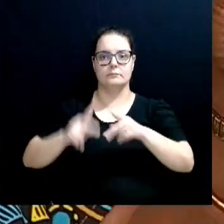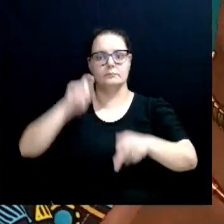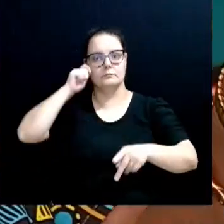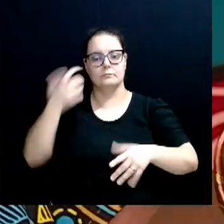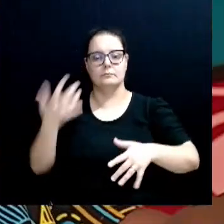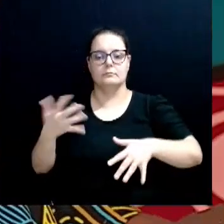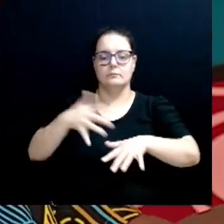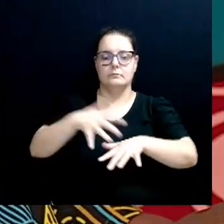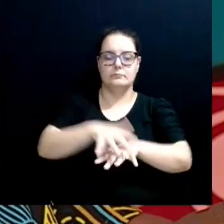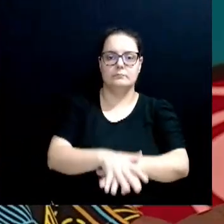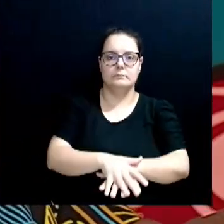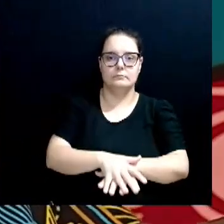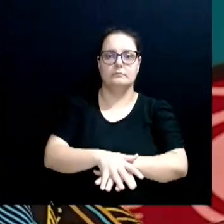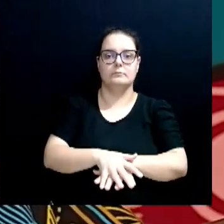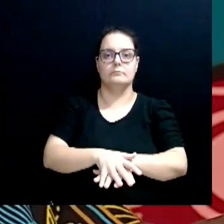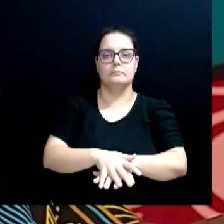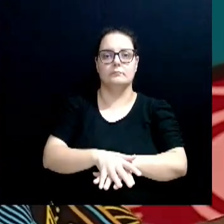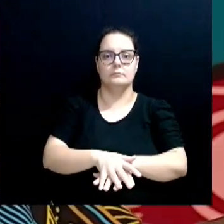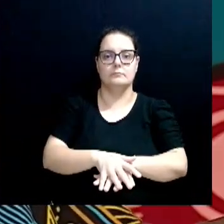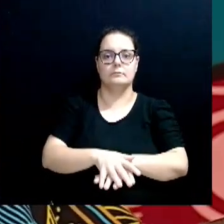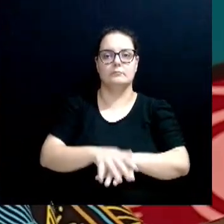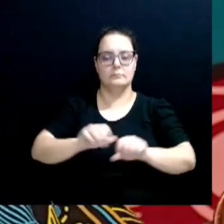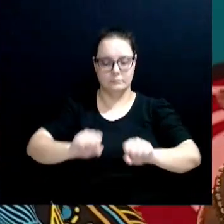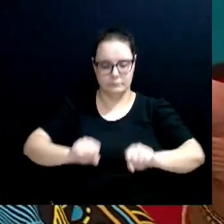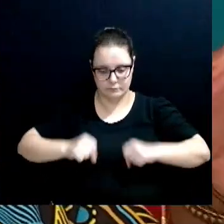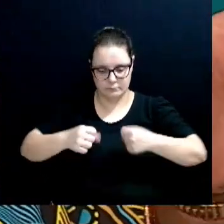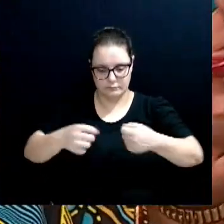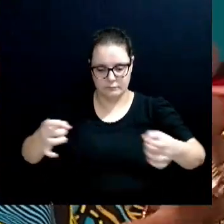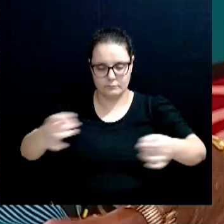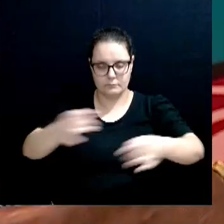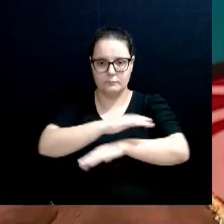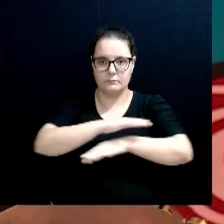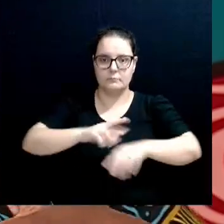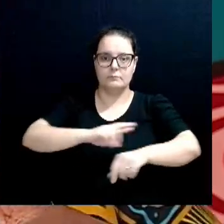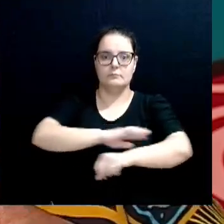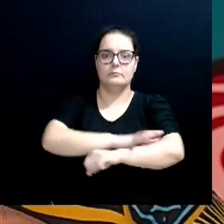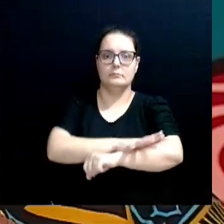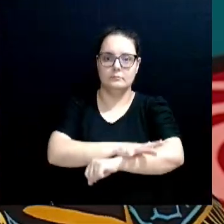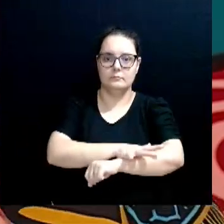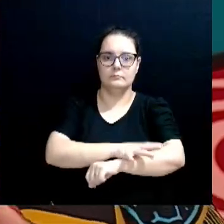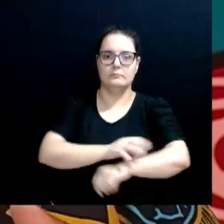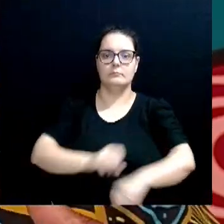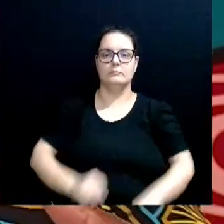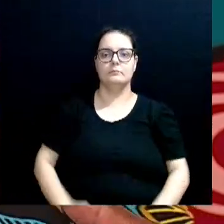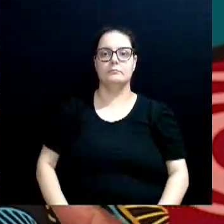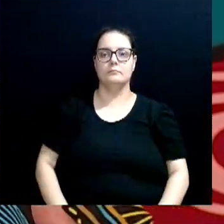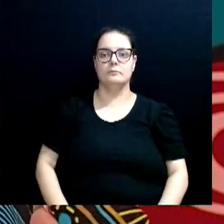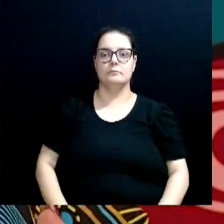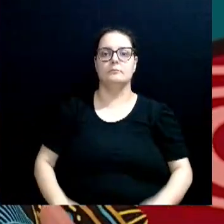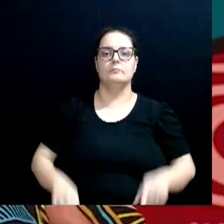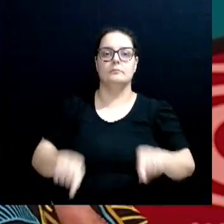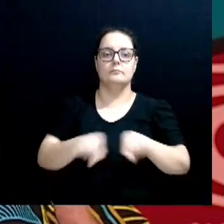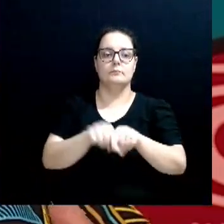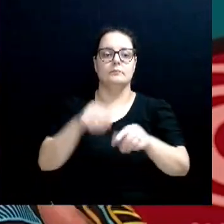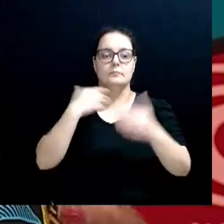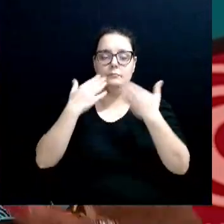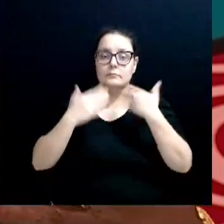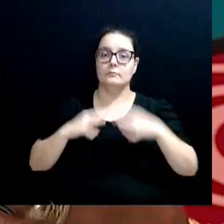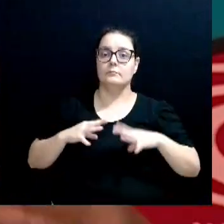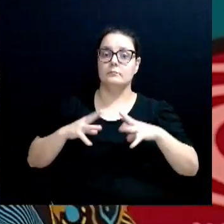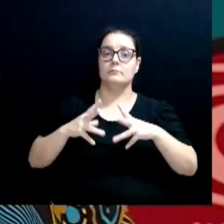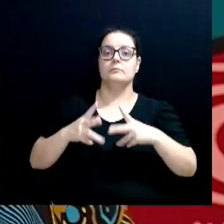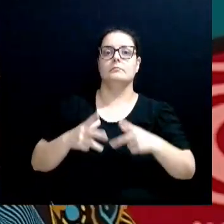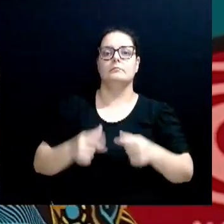de combater o racismo, mas de ter um bom diálogo com todo mundo.